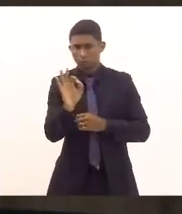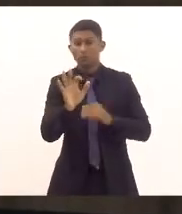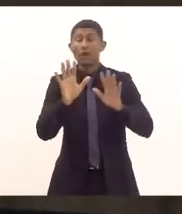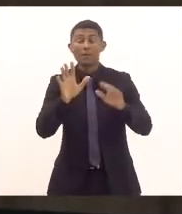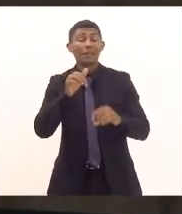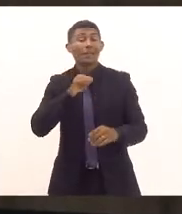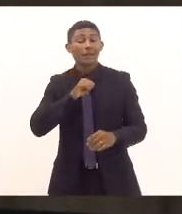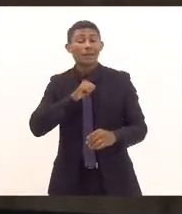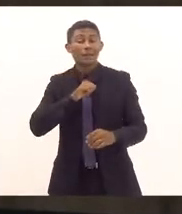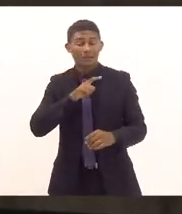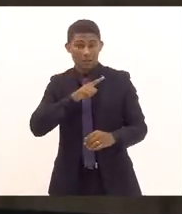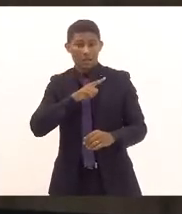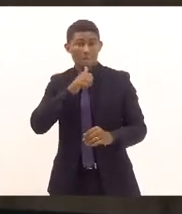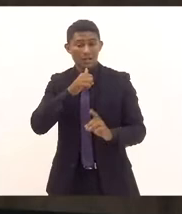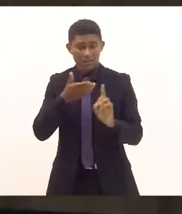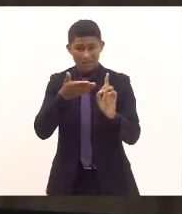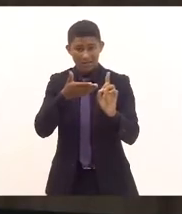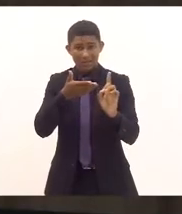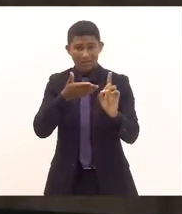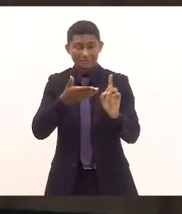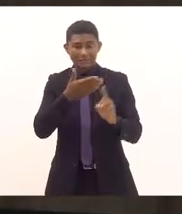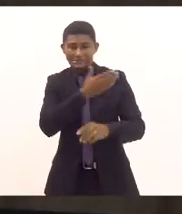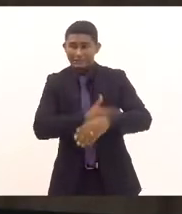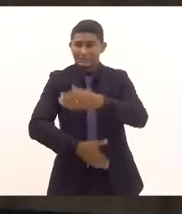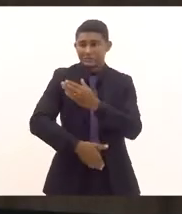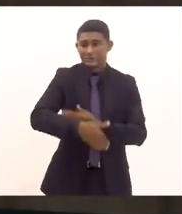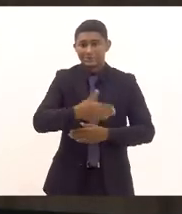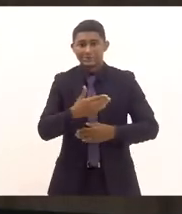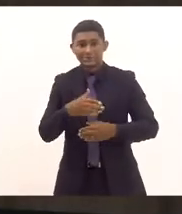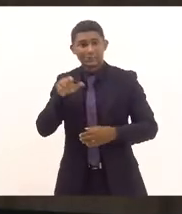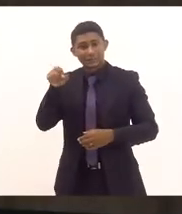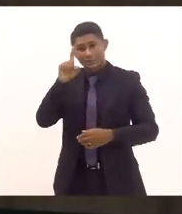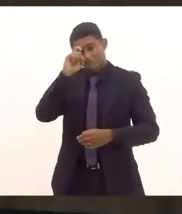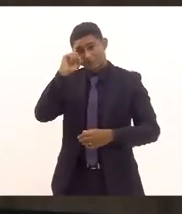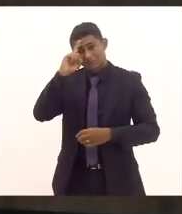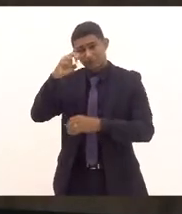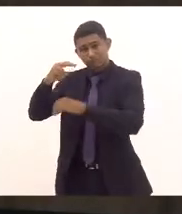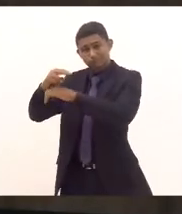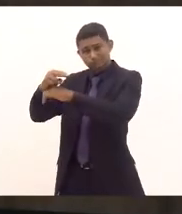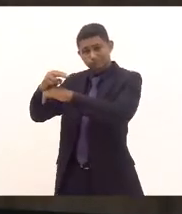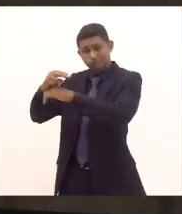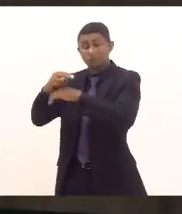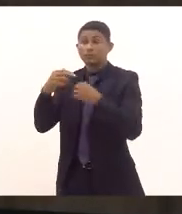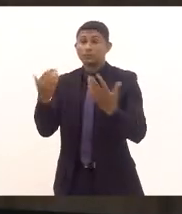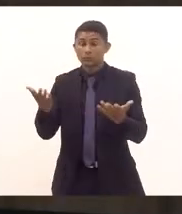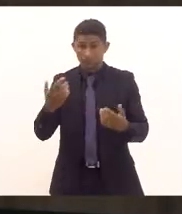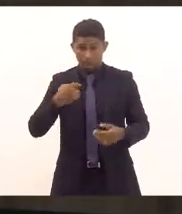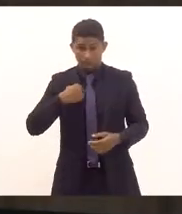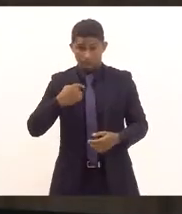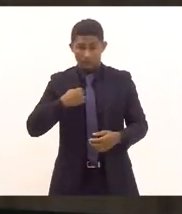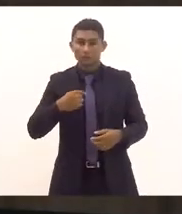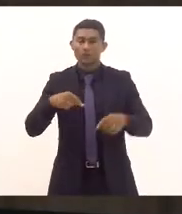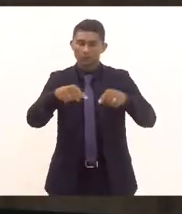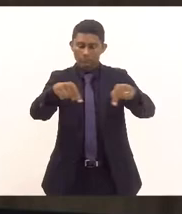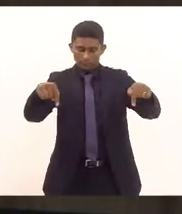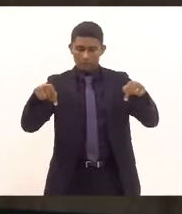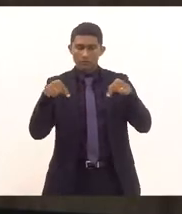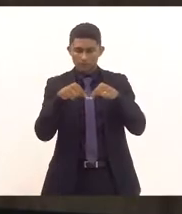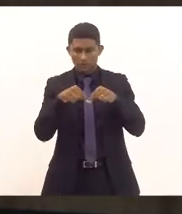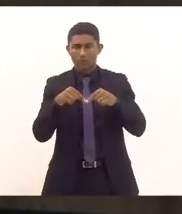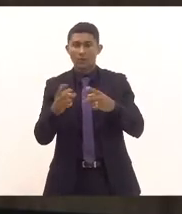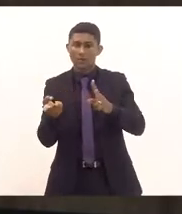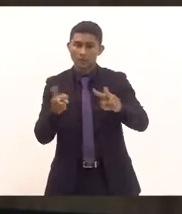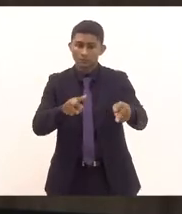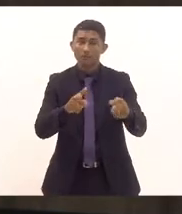está hospitalizada mas foi um desastre grande proporção então eu vou encaminhar pelo meu gabinete mas gostaria que o deputado